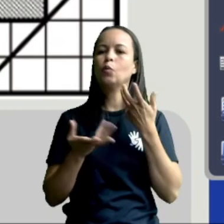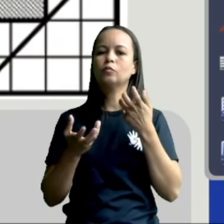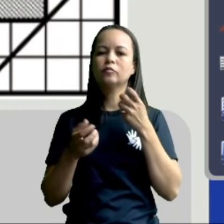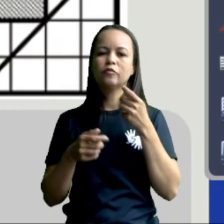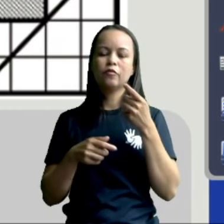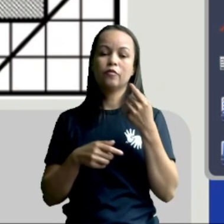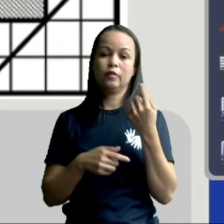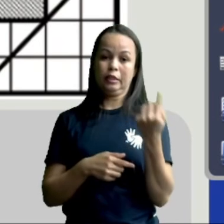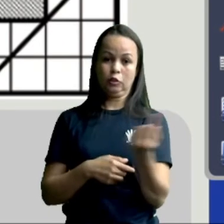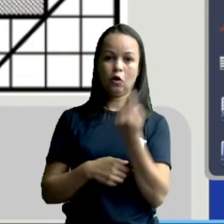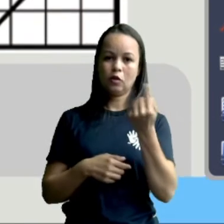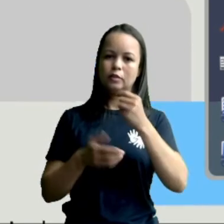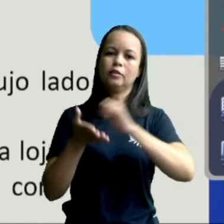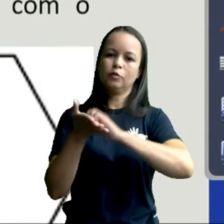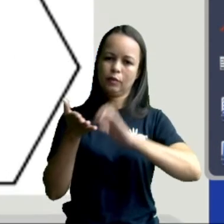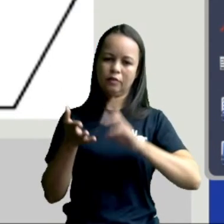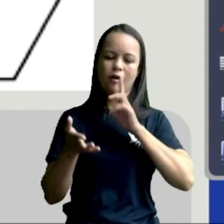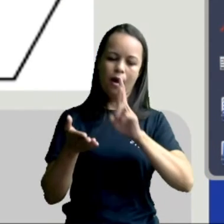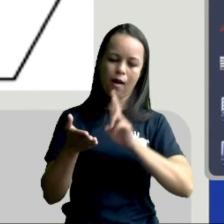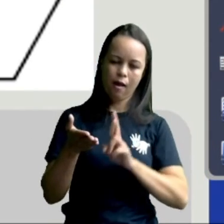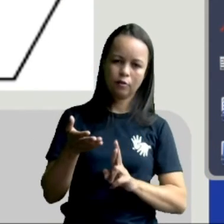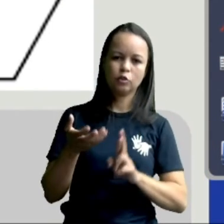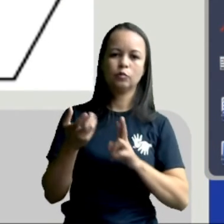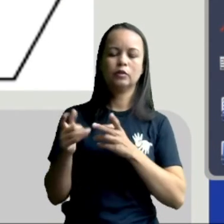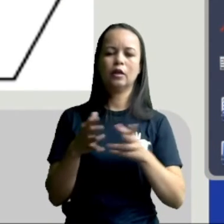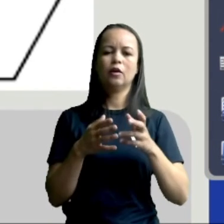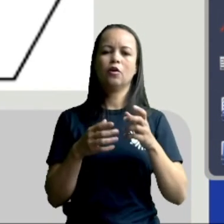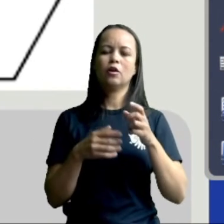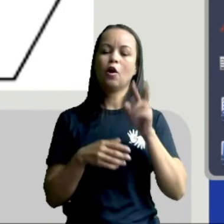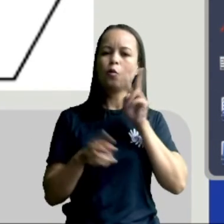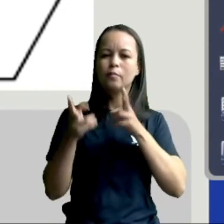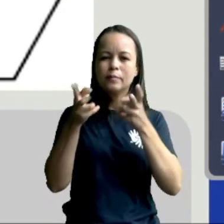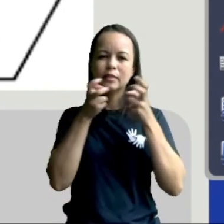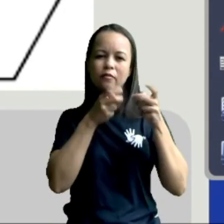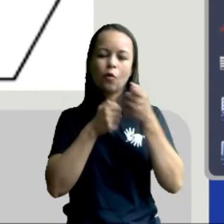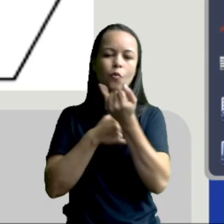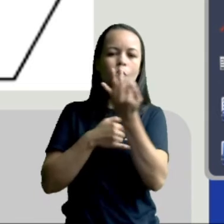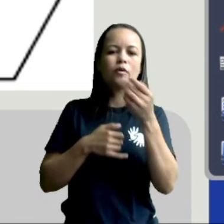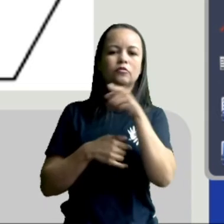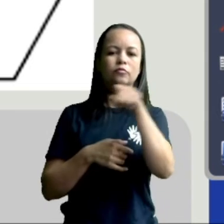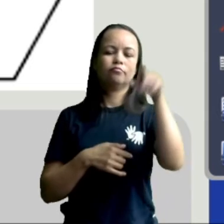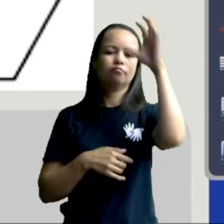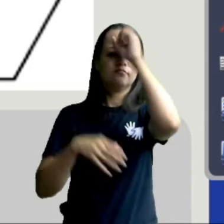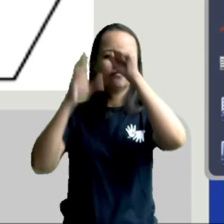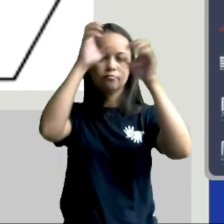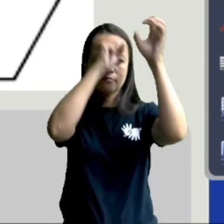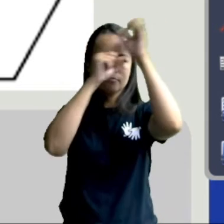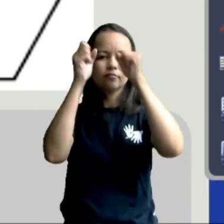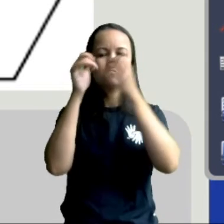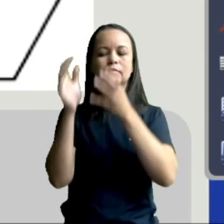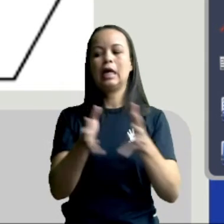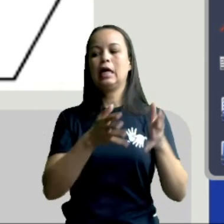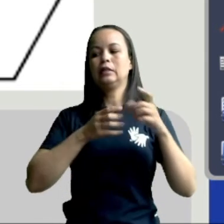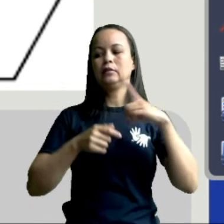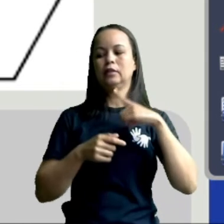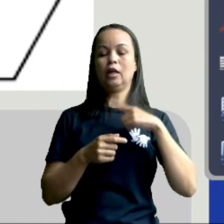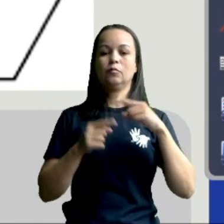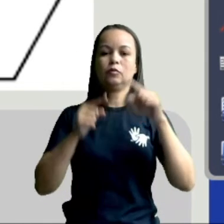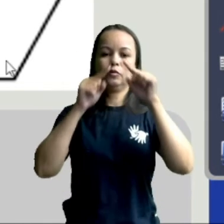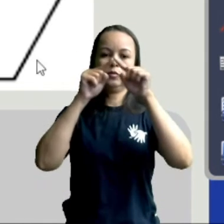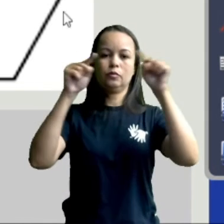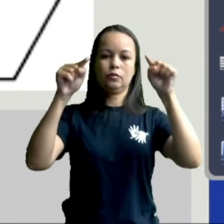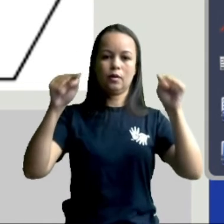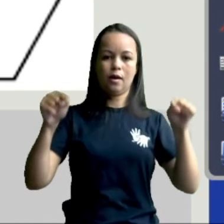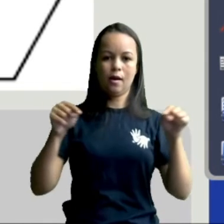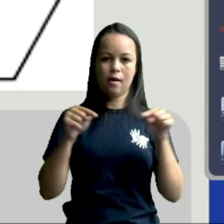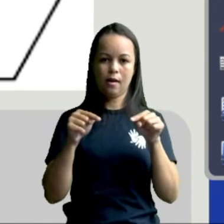buscar fazer sozinhos, né? Ver aí o quanto vocês aprenderam. Temos aqui um hexágono regular, ou seja, os lados